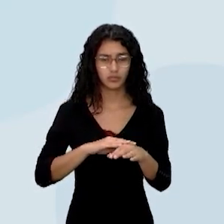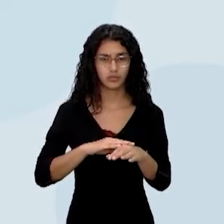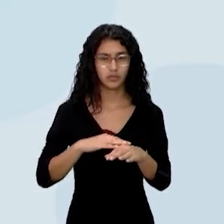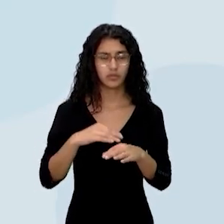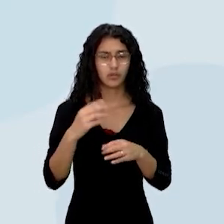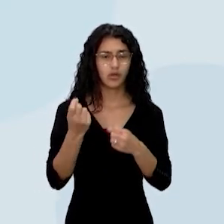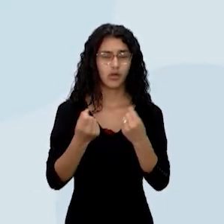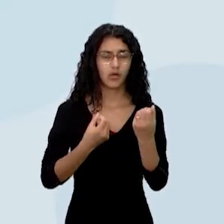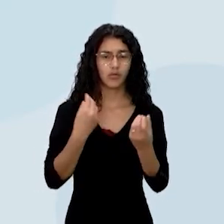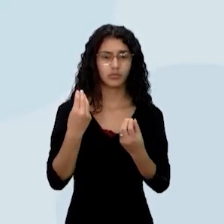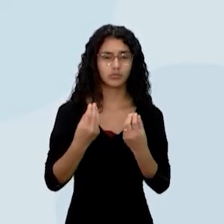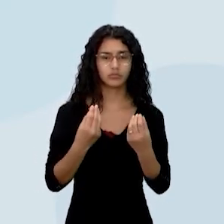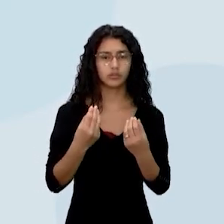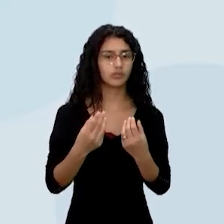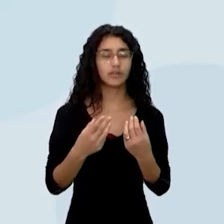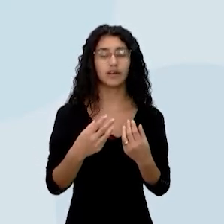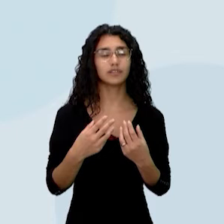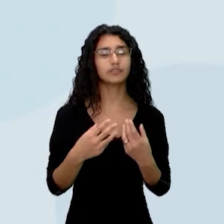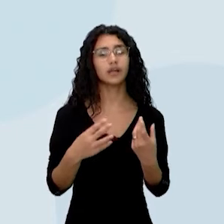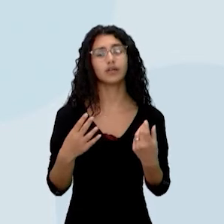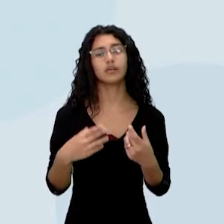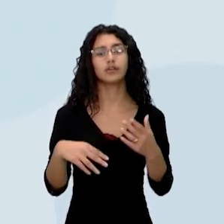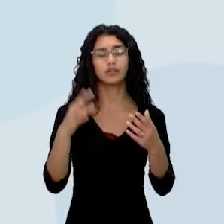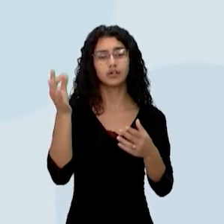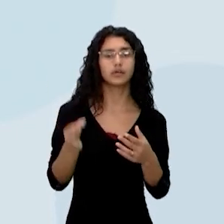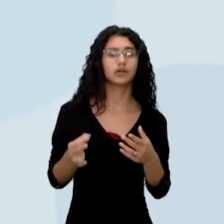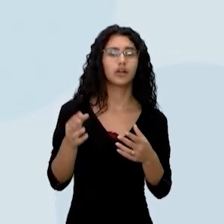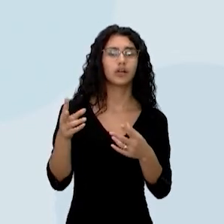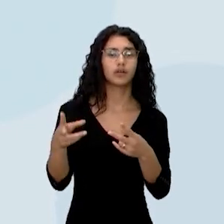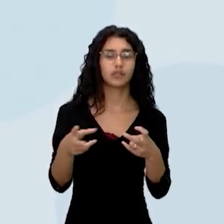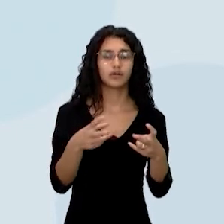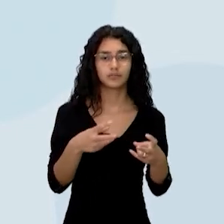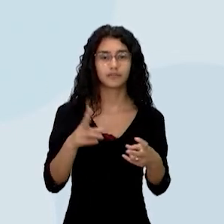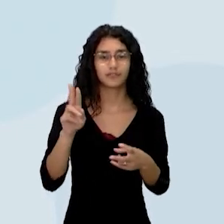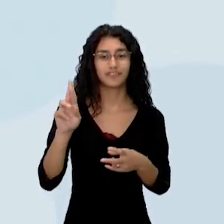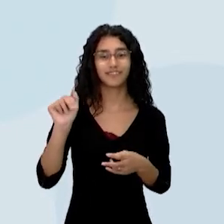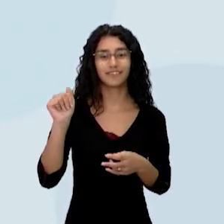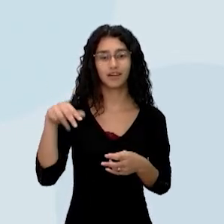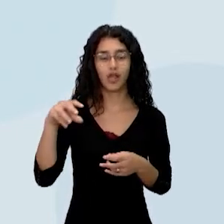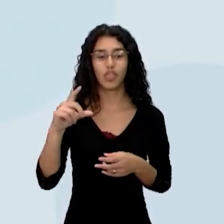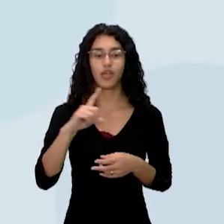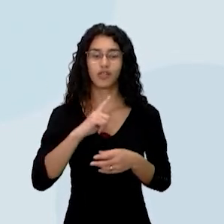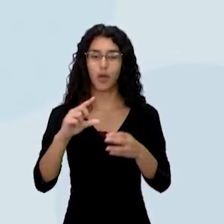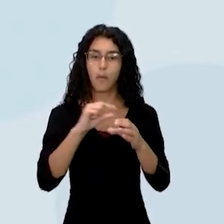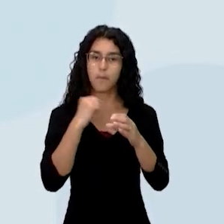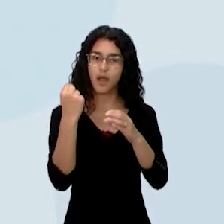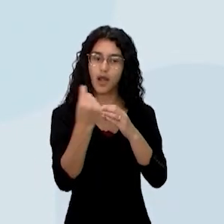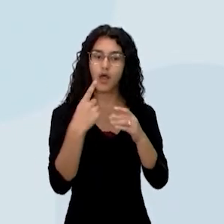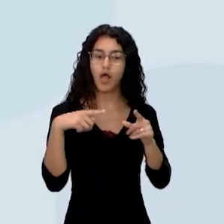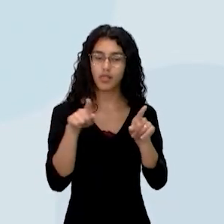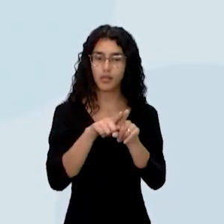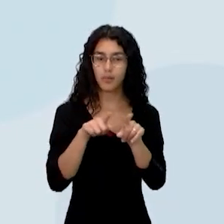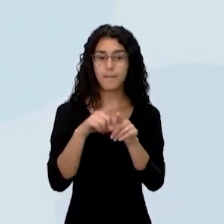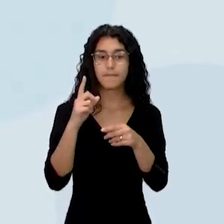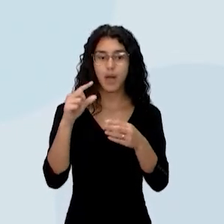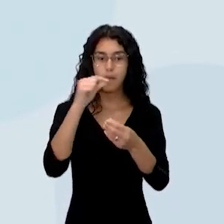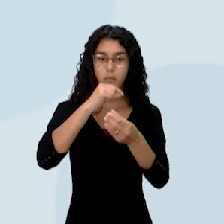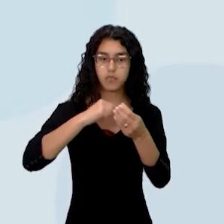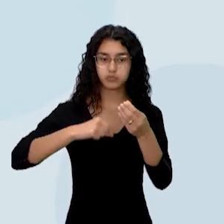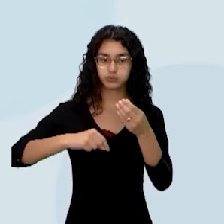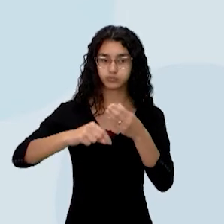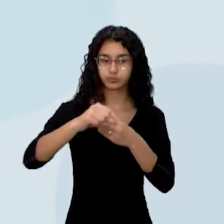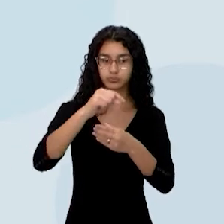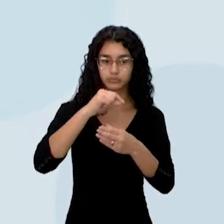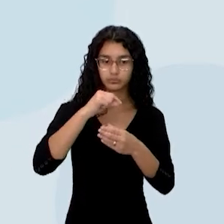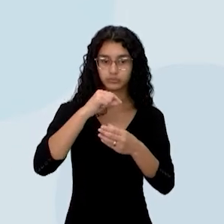mais detectáveis, né? No caso, por exemplo, de Saturno. Urano também tem anéis. Mas olha como é que o Urano está girando em torno do Sol, ó. Ele gira